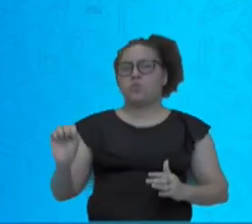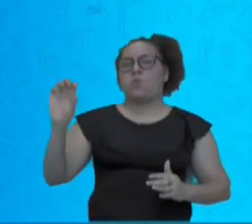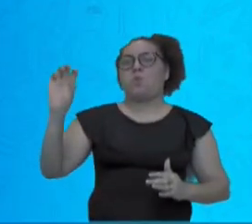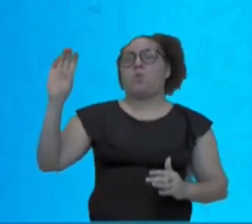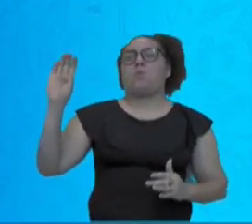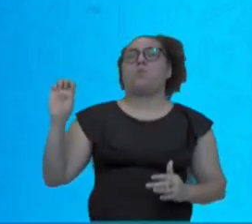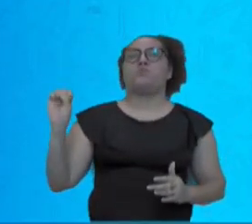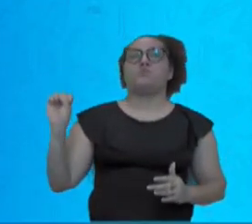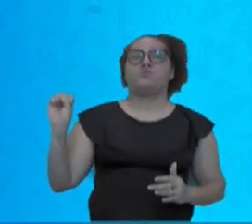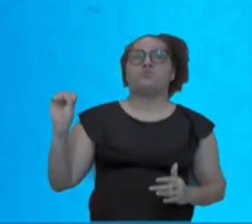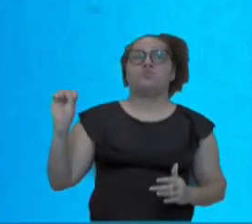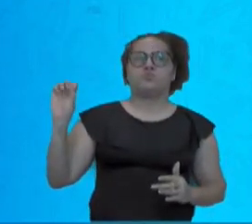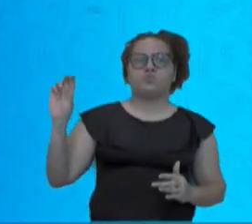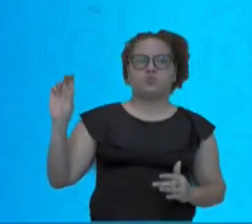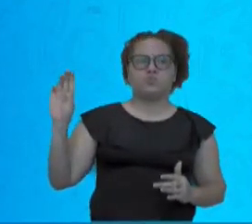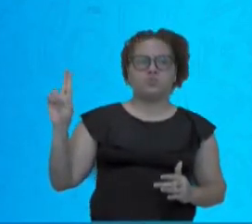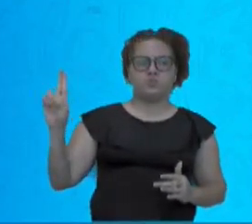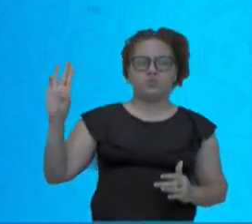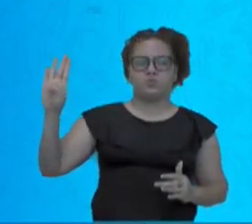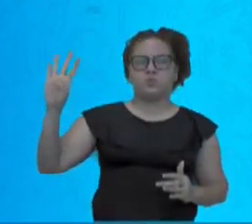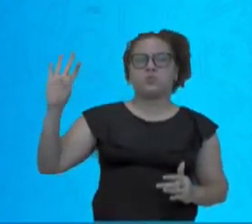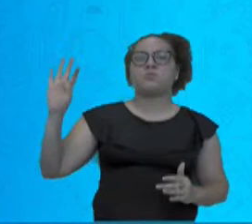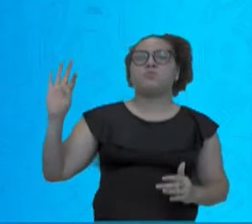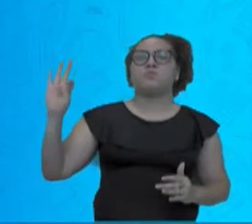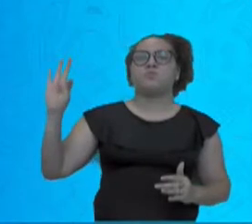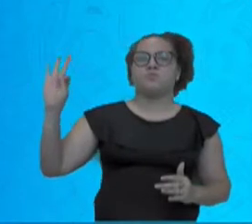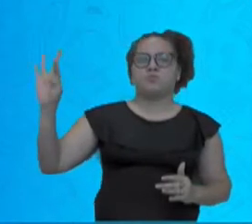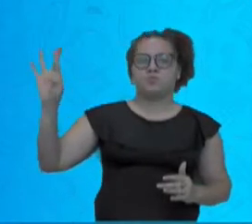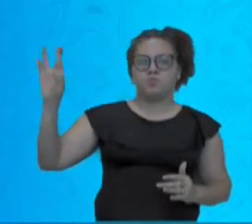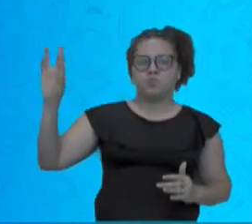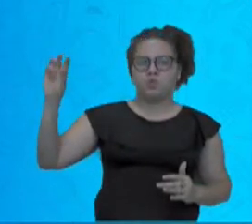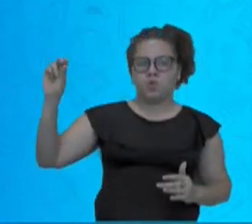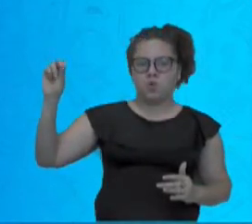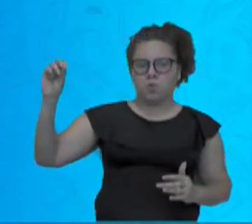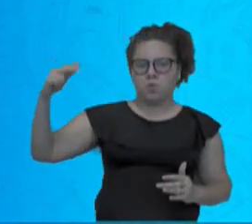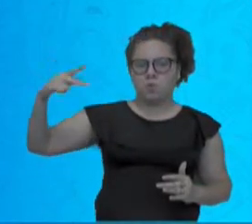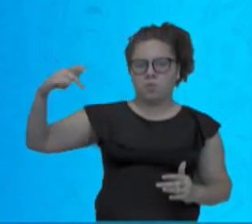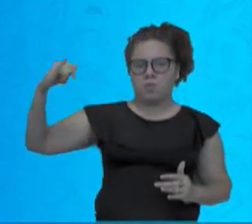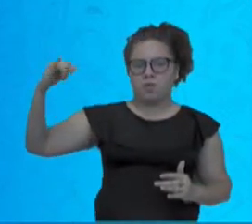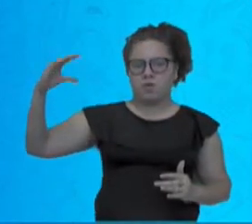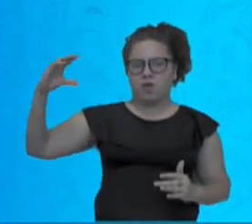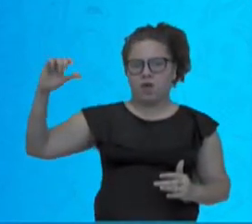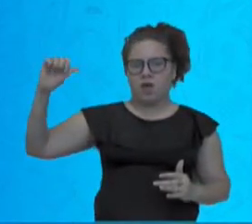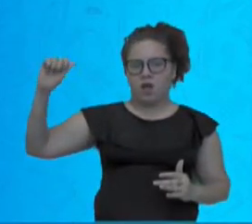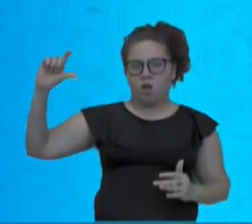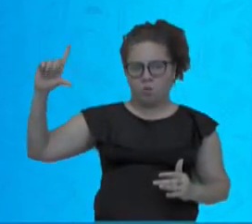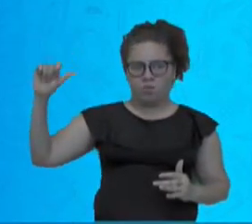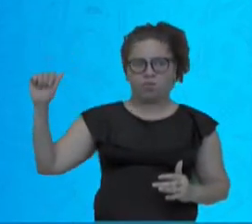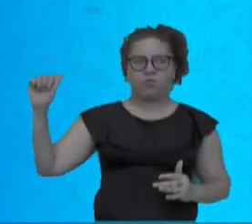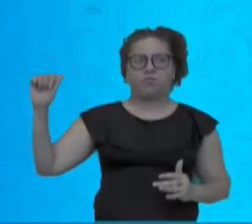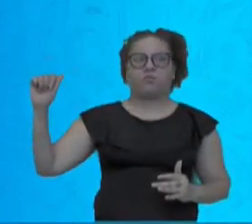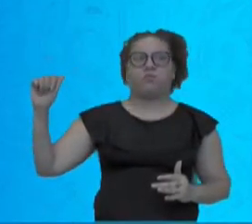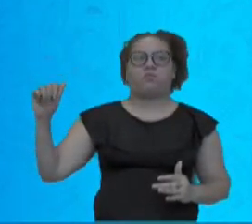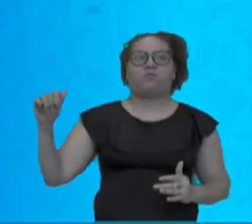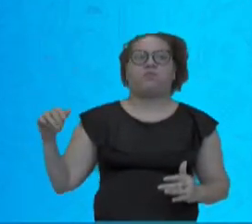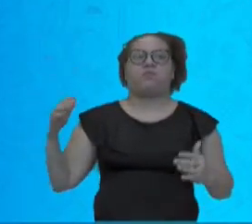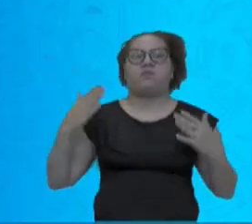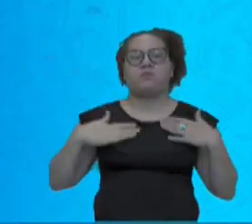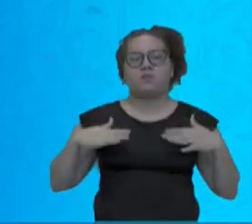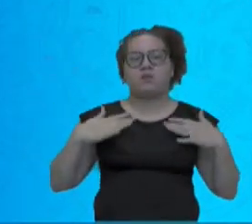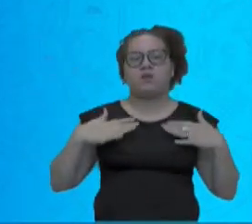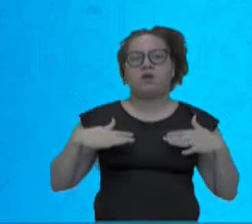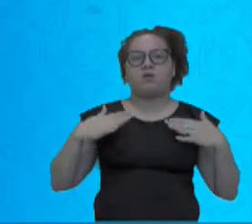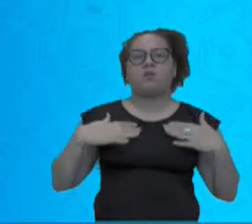pouquinho de leite frio. Por quê? Porque próximo do Equador, aqui, é